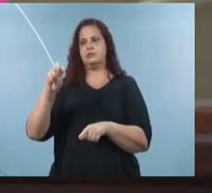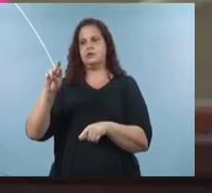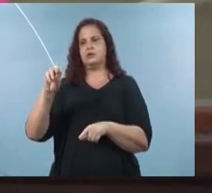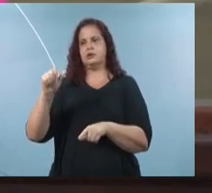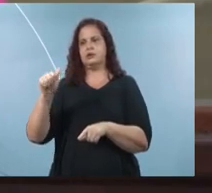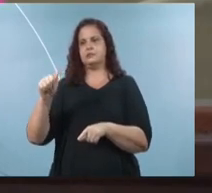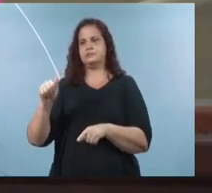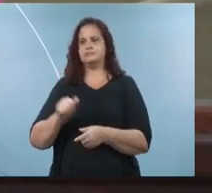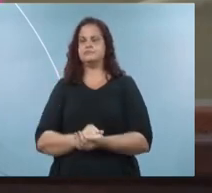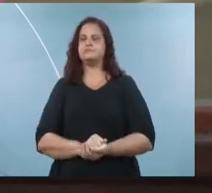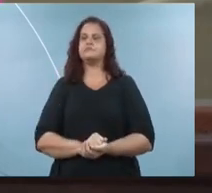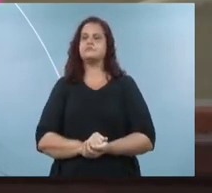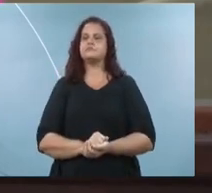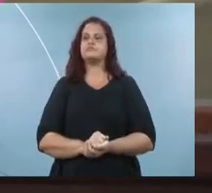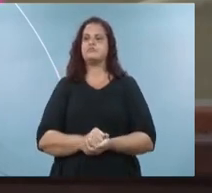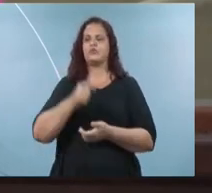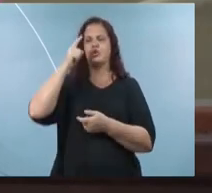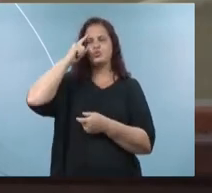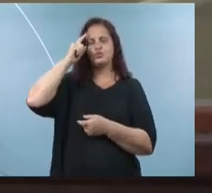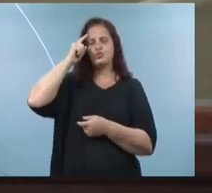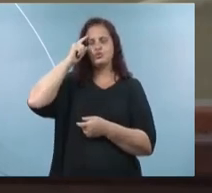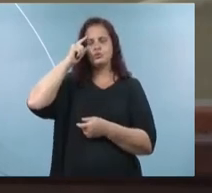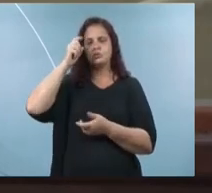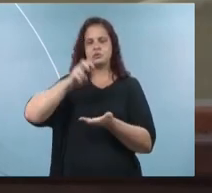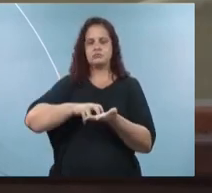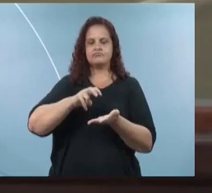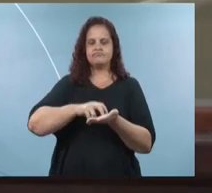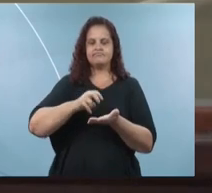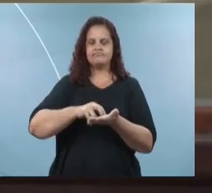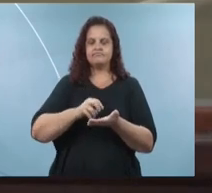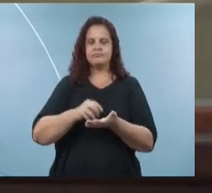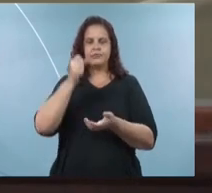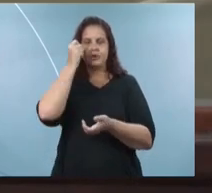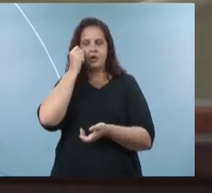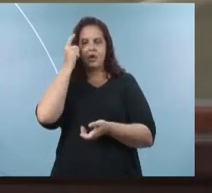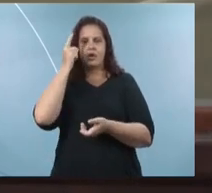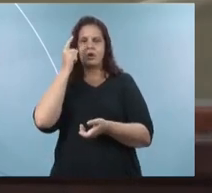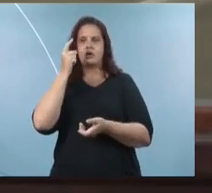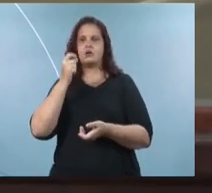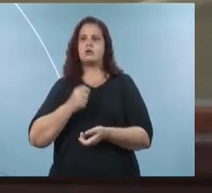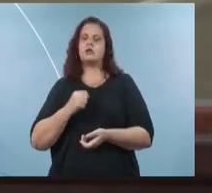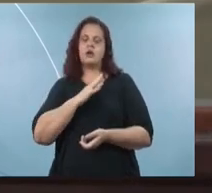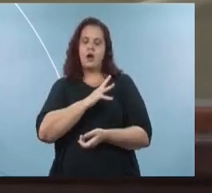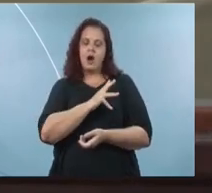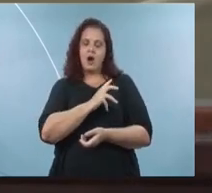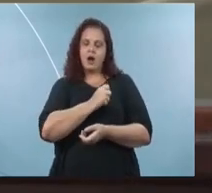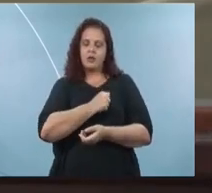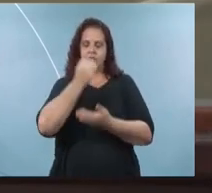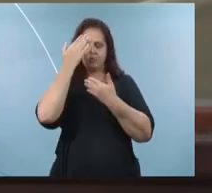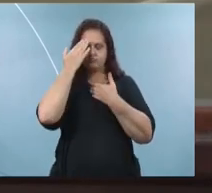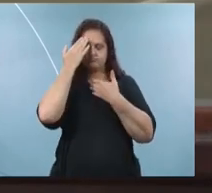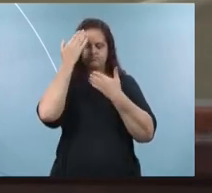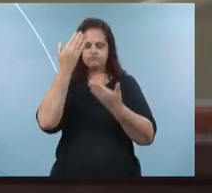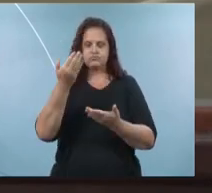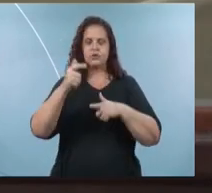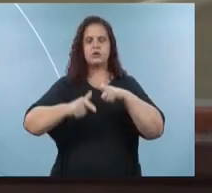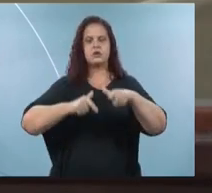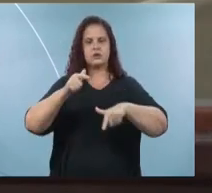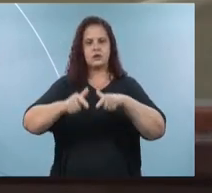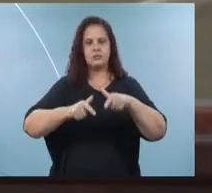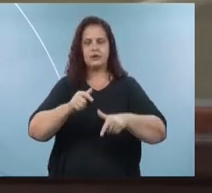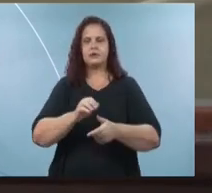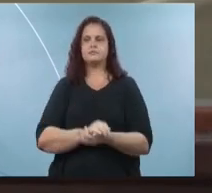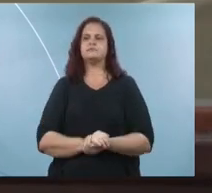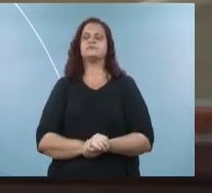seguir. A vocês, meu amor e minha eterna gratidão. Por fim, eu gostaria de